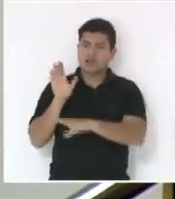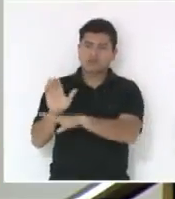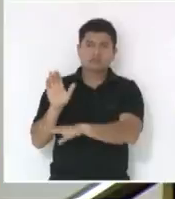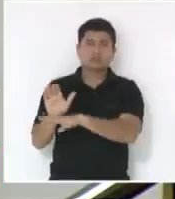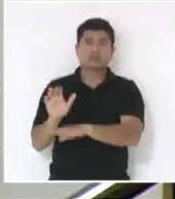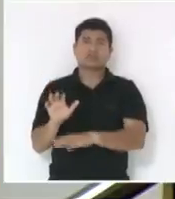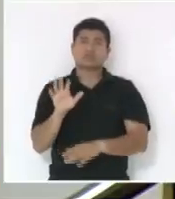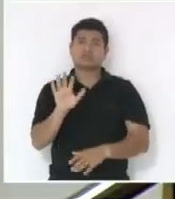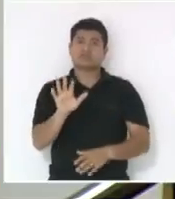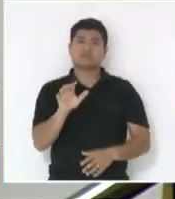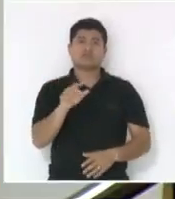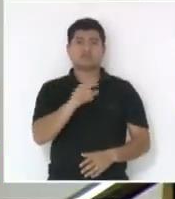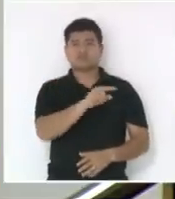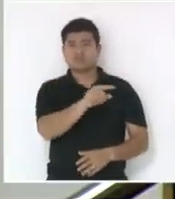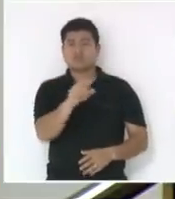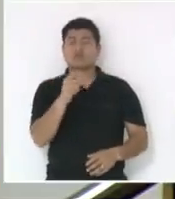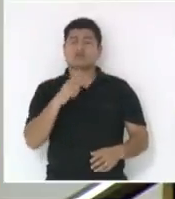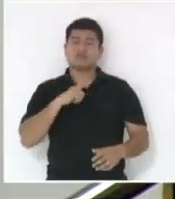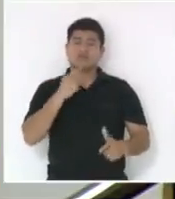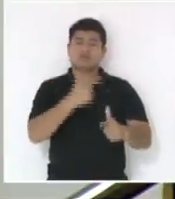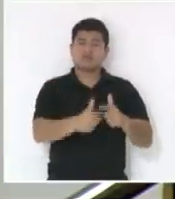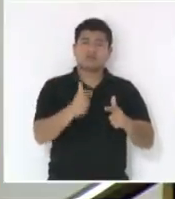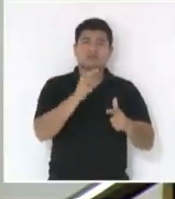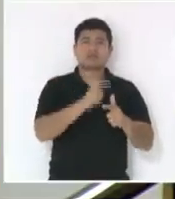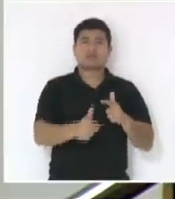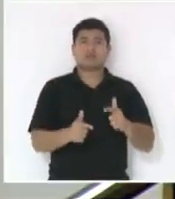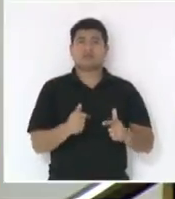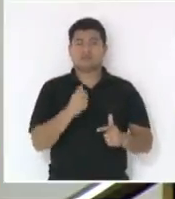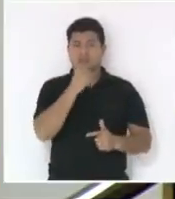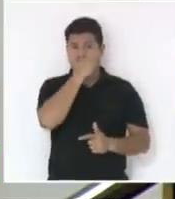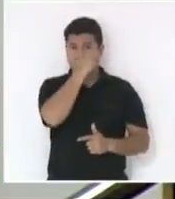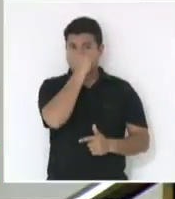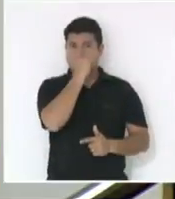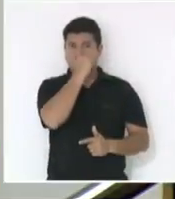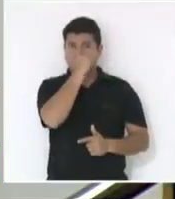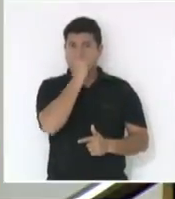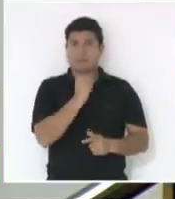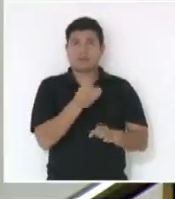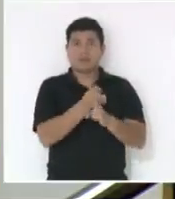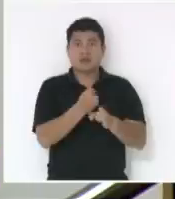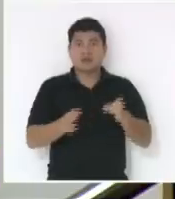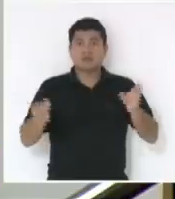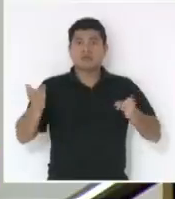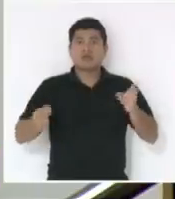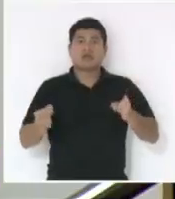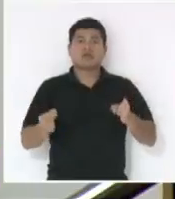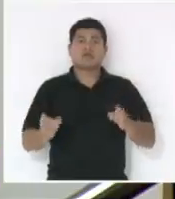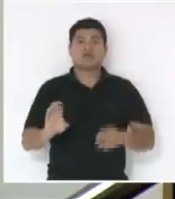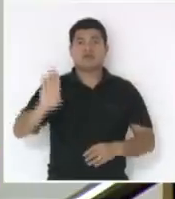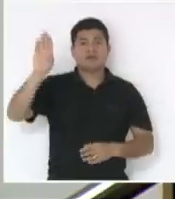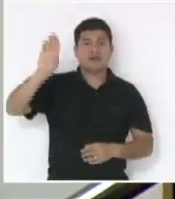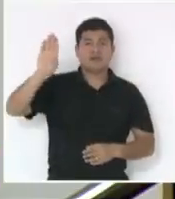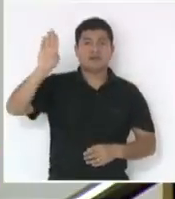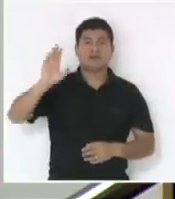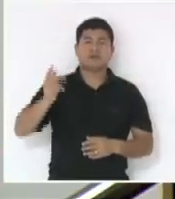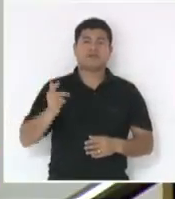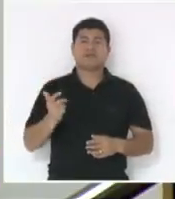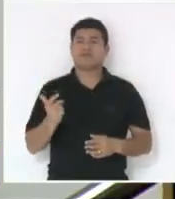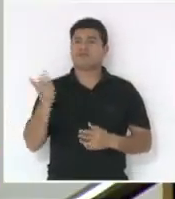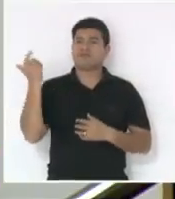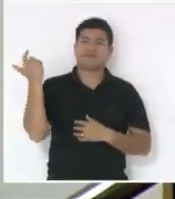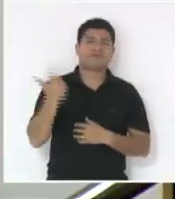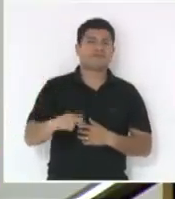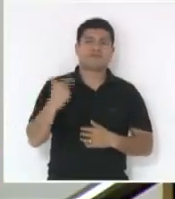eles também estão com problema de investimento em função do período eleitoral. Não tem dinheiro a Defesa